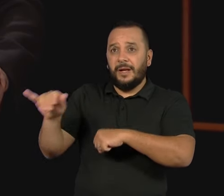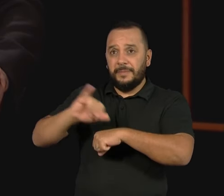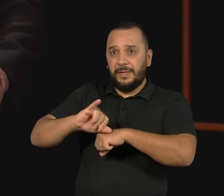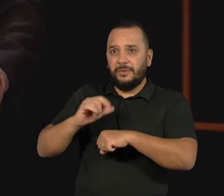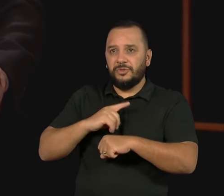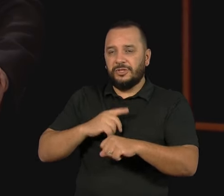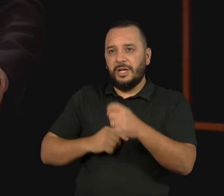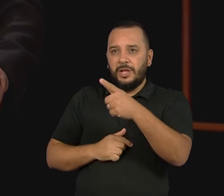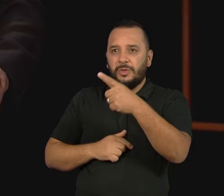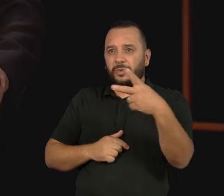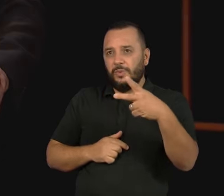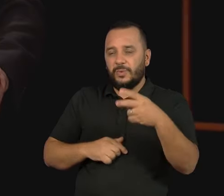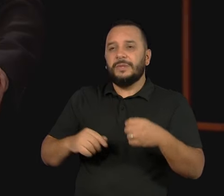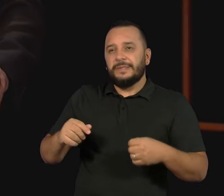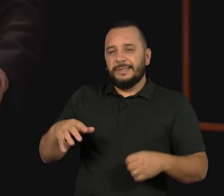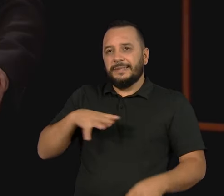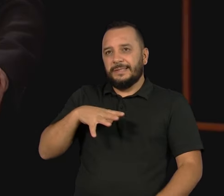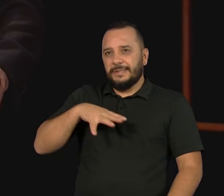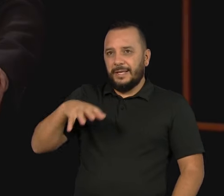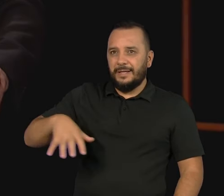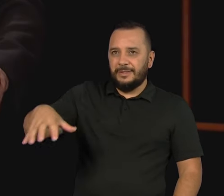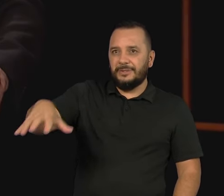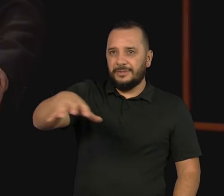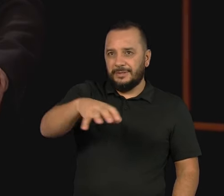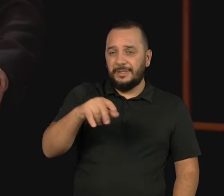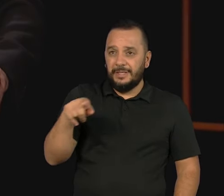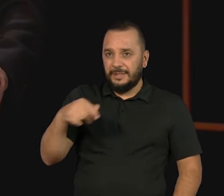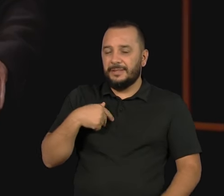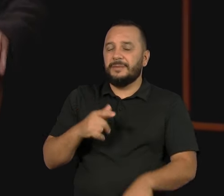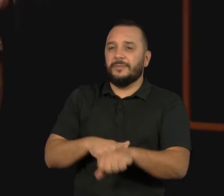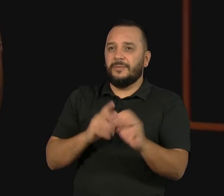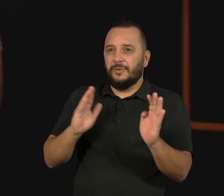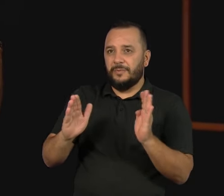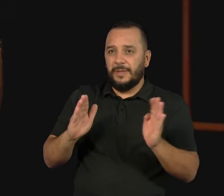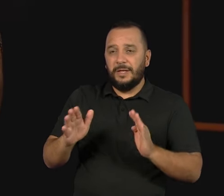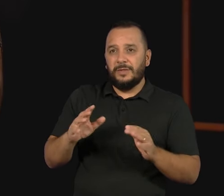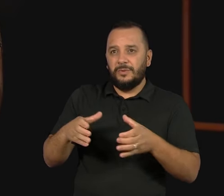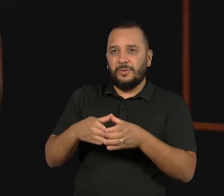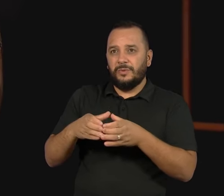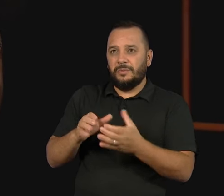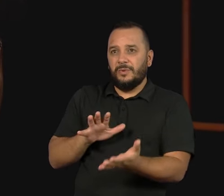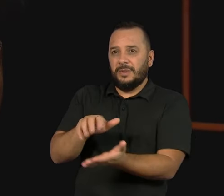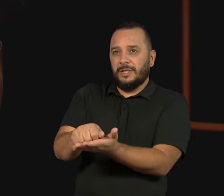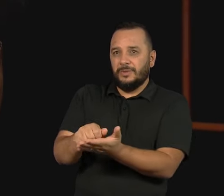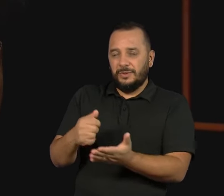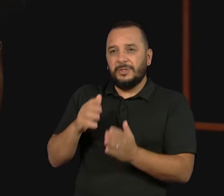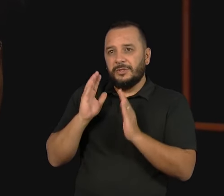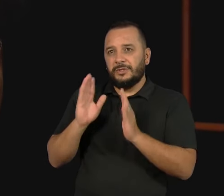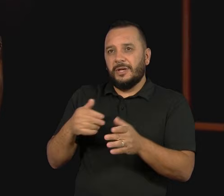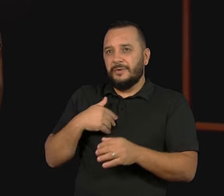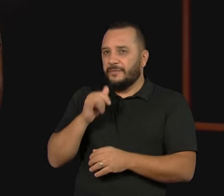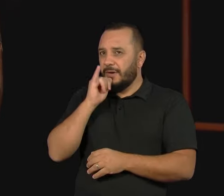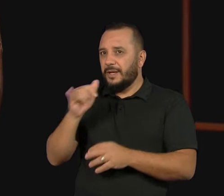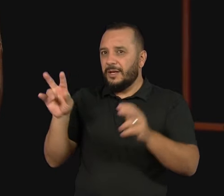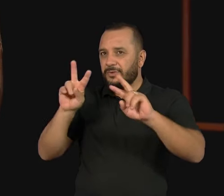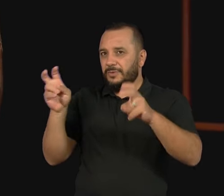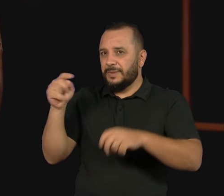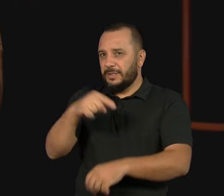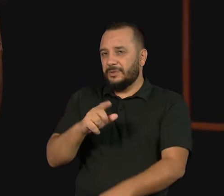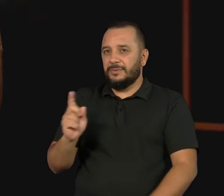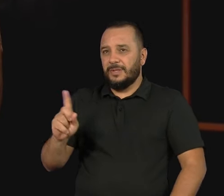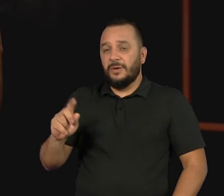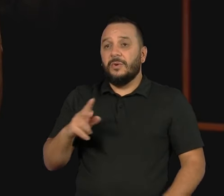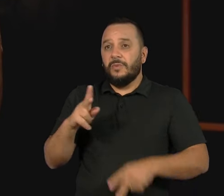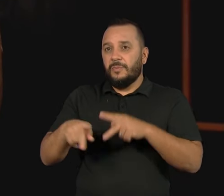cidades, e sobre elas não se falou. A partir desse momento, os colonizadores adotaram a tática de não falar mais sobre o assunto. Esse povo